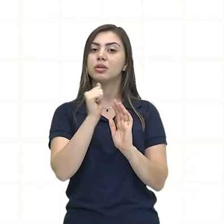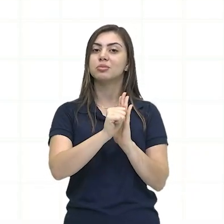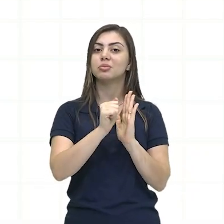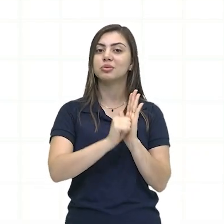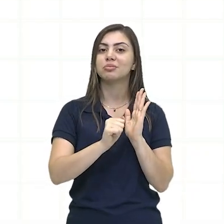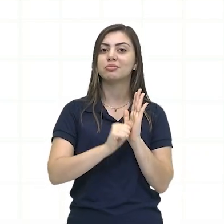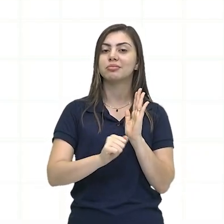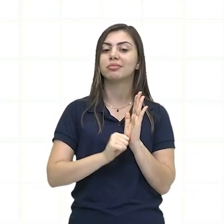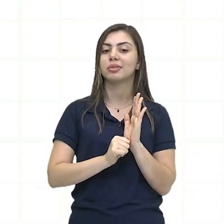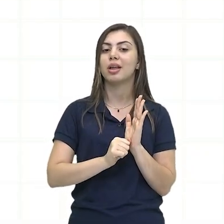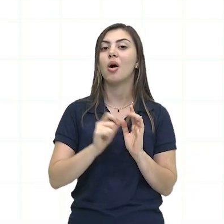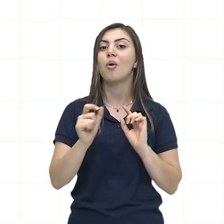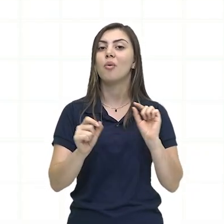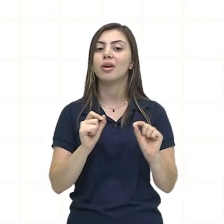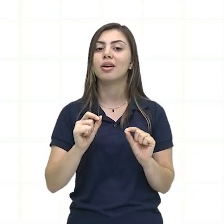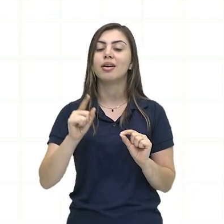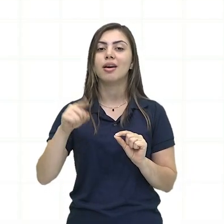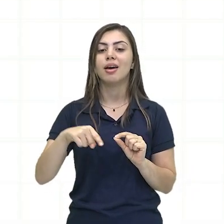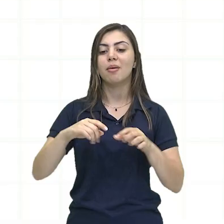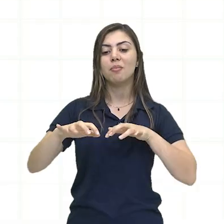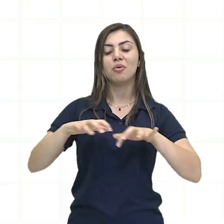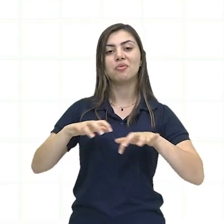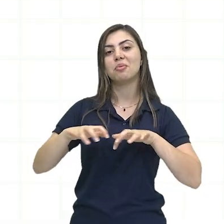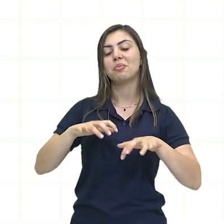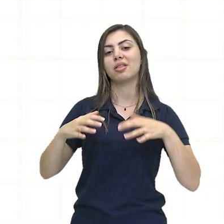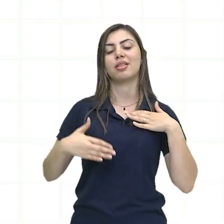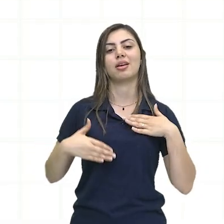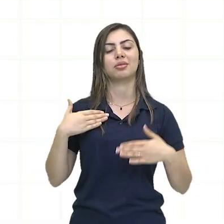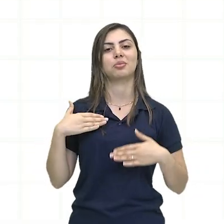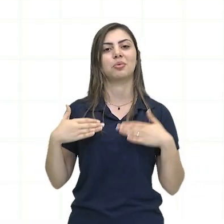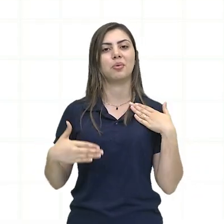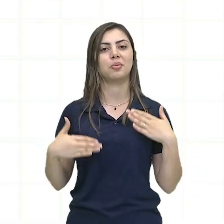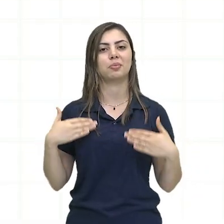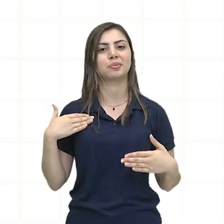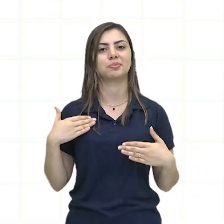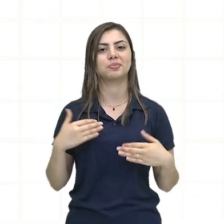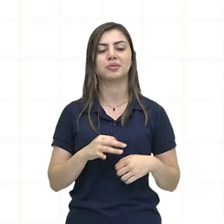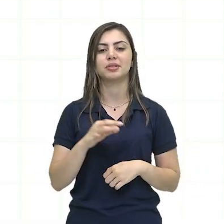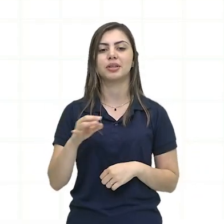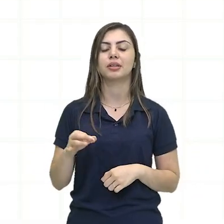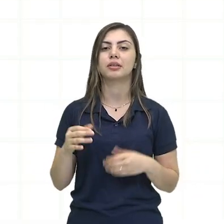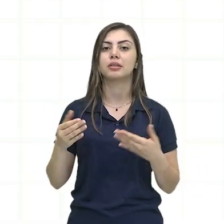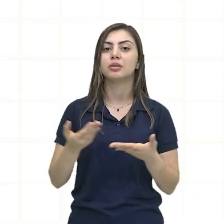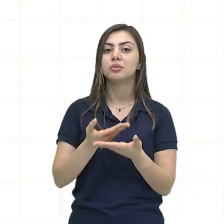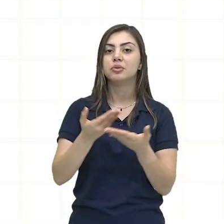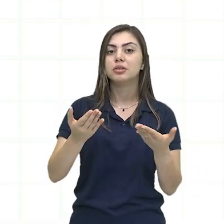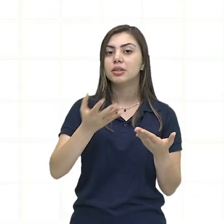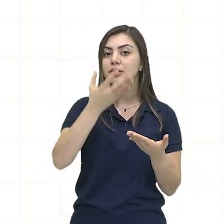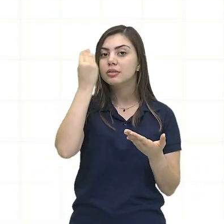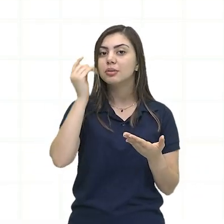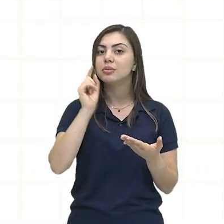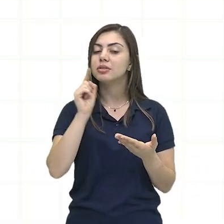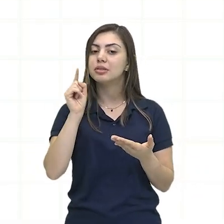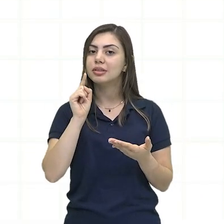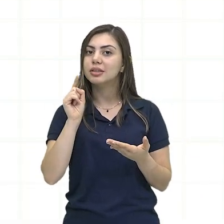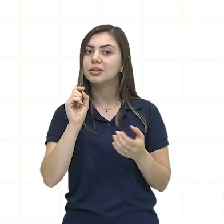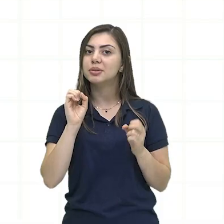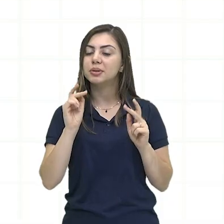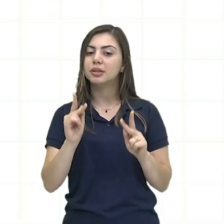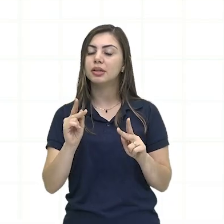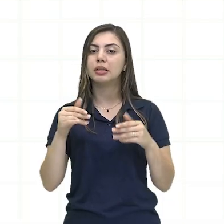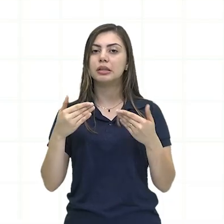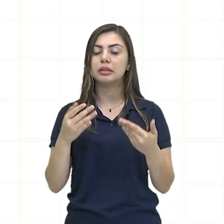o papel de movimento, né? A palavra locomotor, para que vocês não esqueçam, vem de locomoção, né? Vem